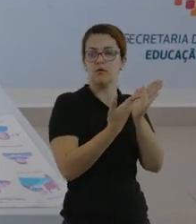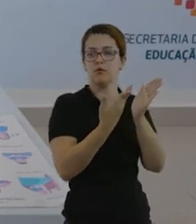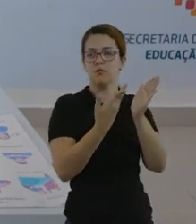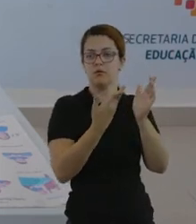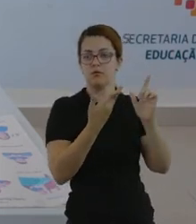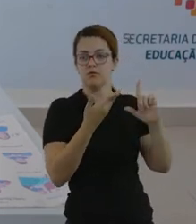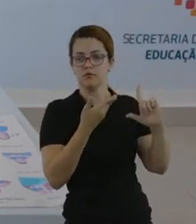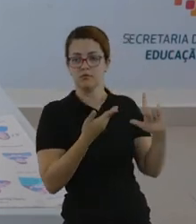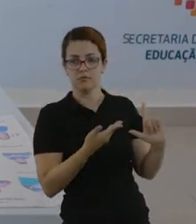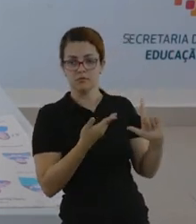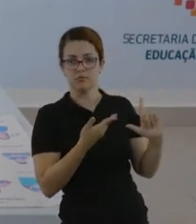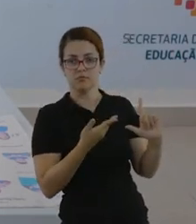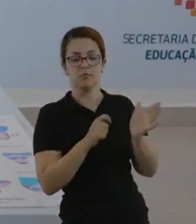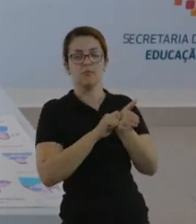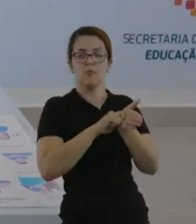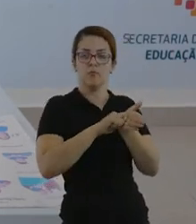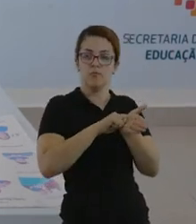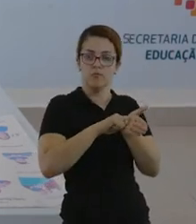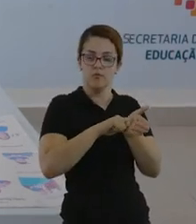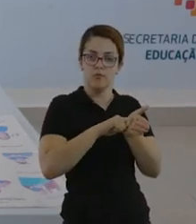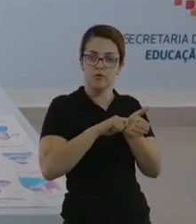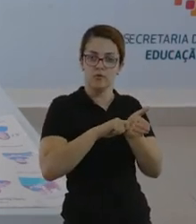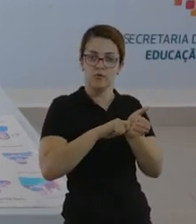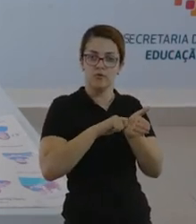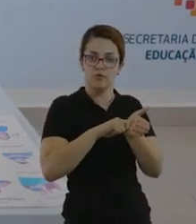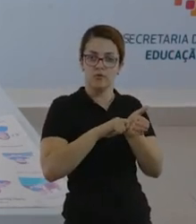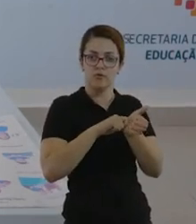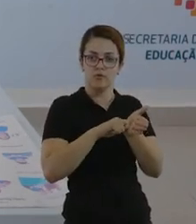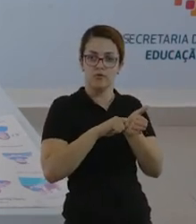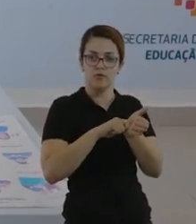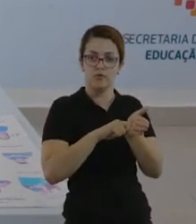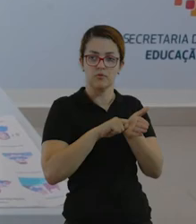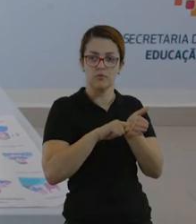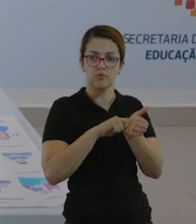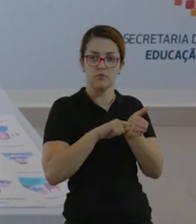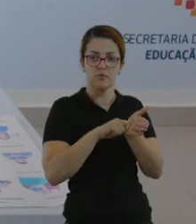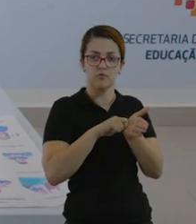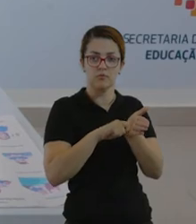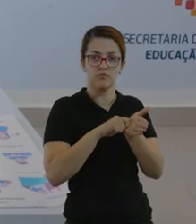escrever, ruler, régua, book, livro,